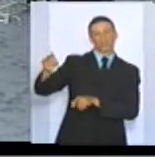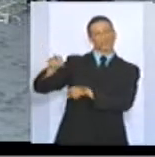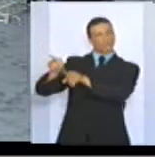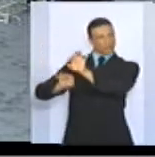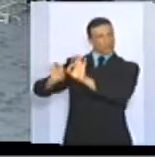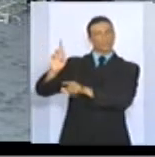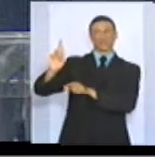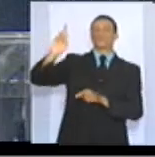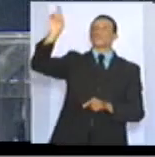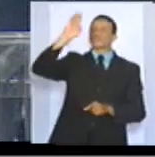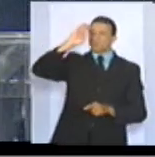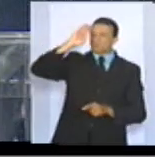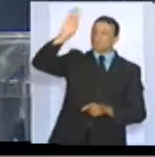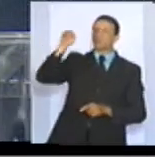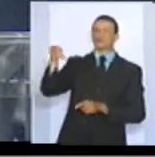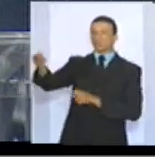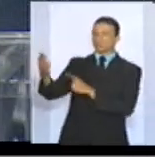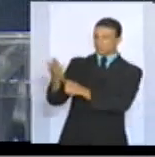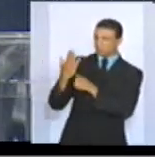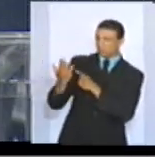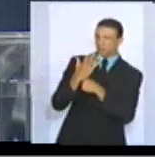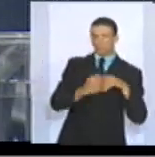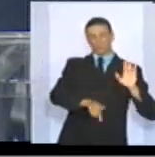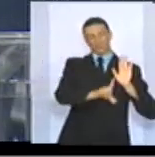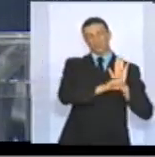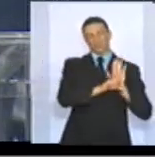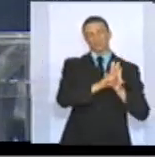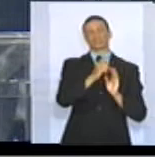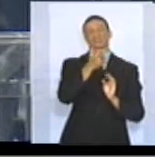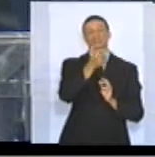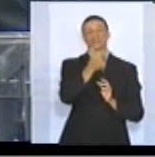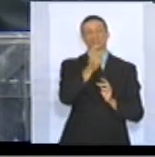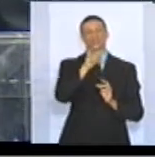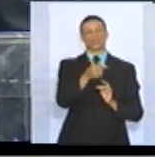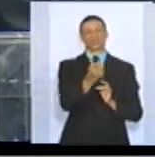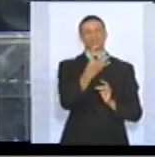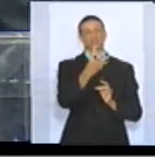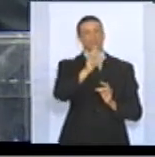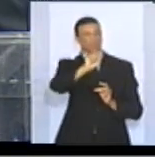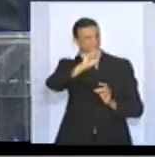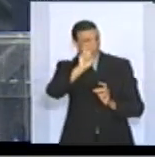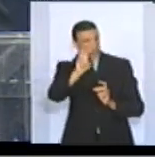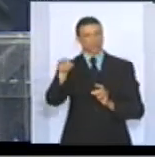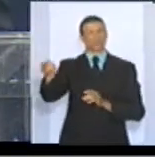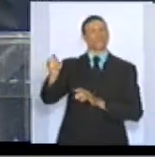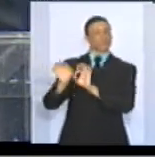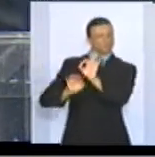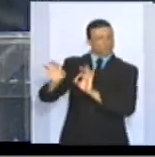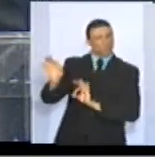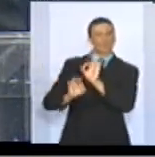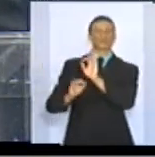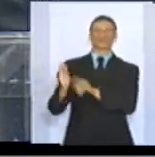papel fundamental na construção da Lei 12.485, resultou num processo de construção de um amplo consenso em torno da